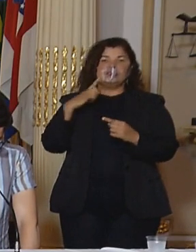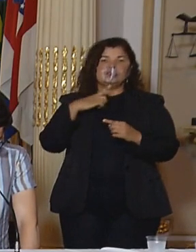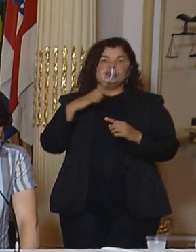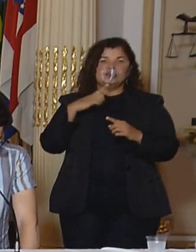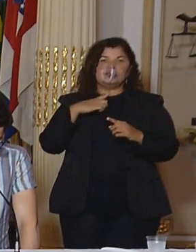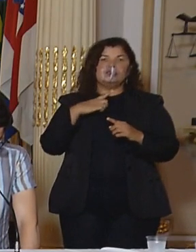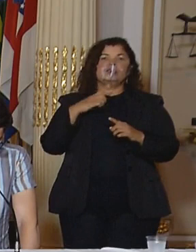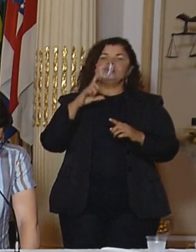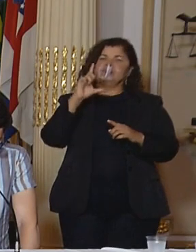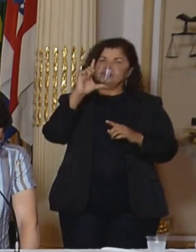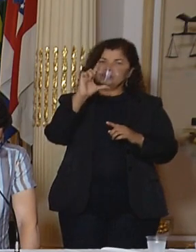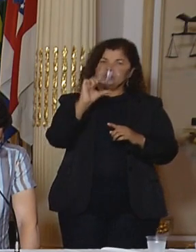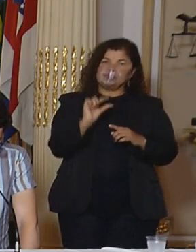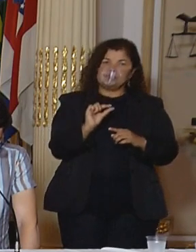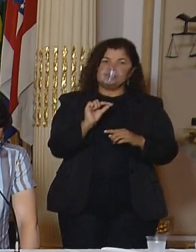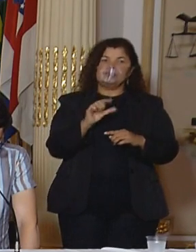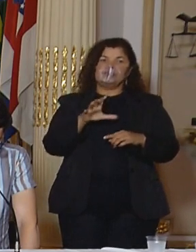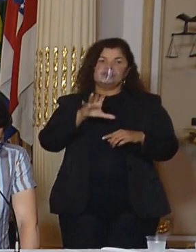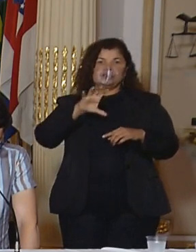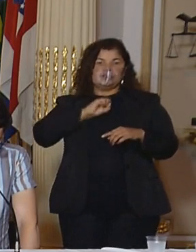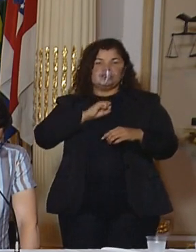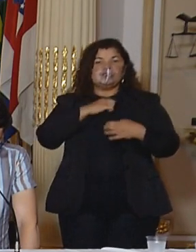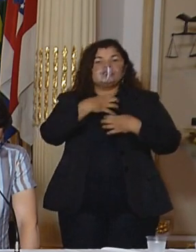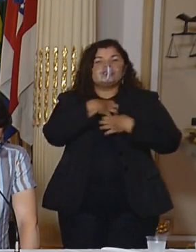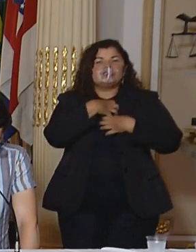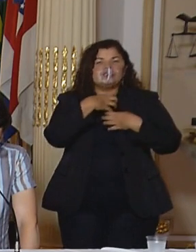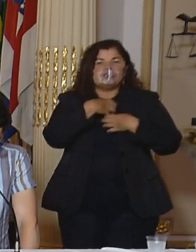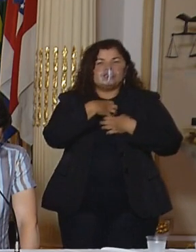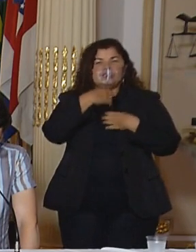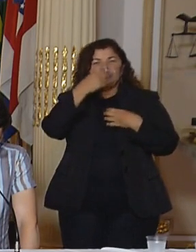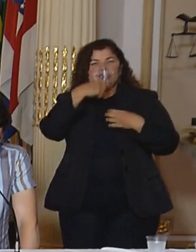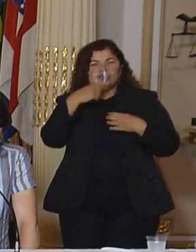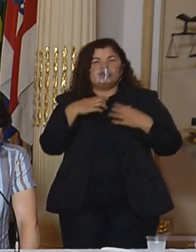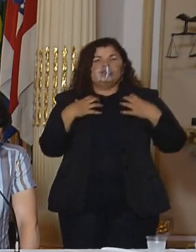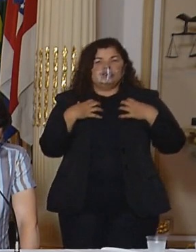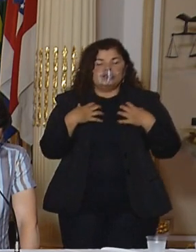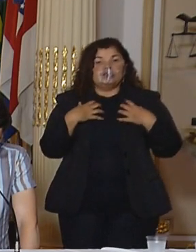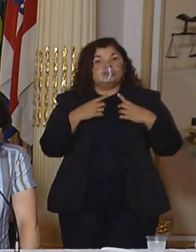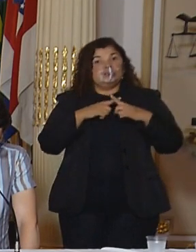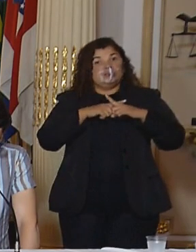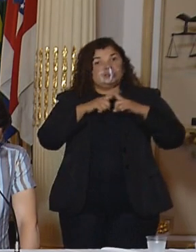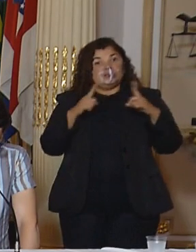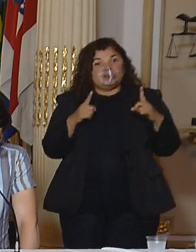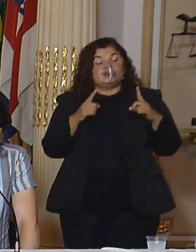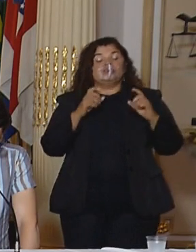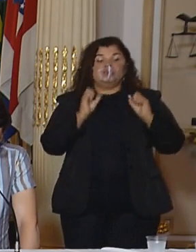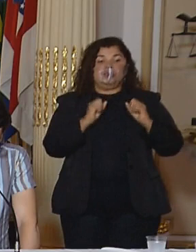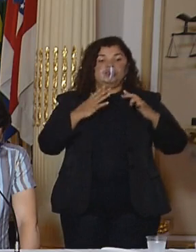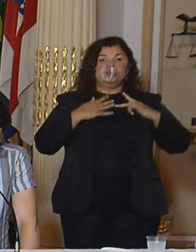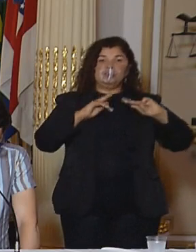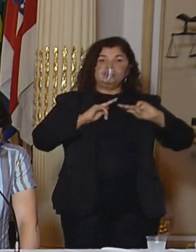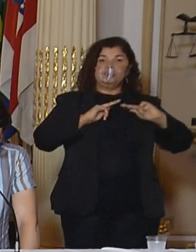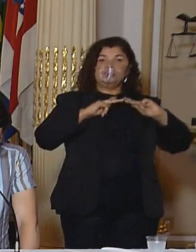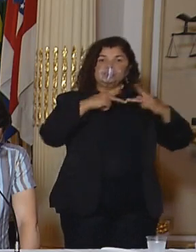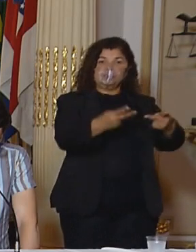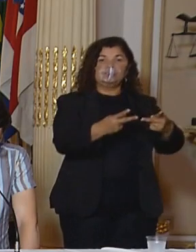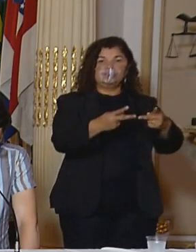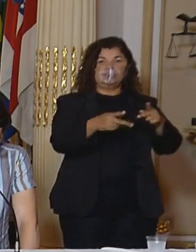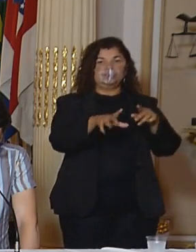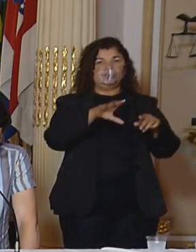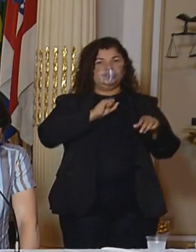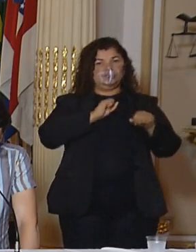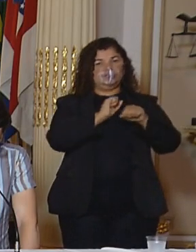a infecção com sintomas, mas não conseguiram diminuir a capacidade da pessoa transmitir o vírus, né?